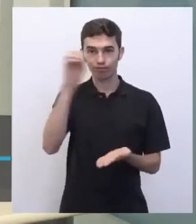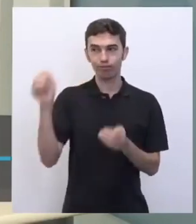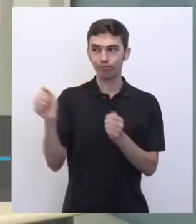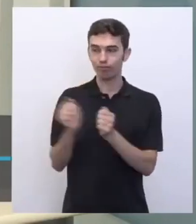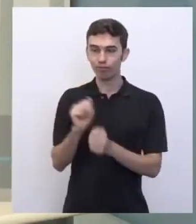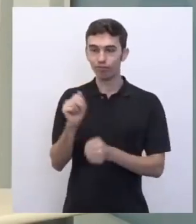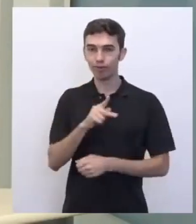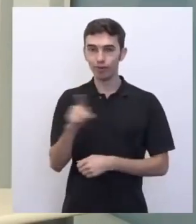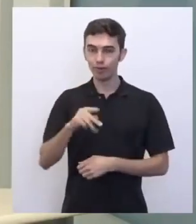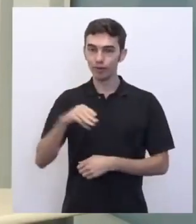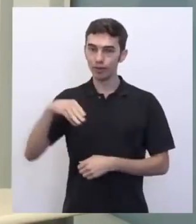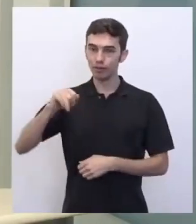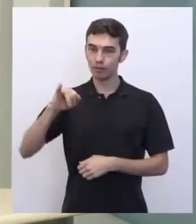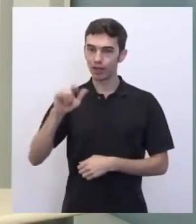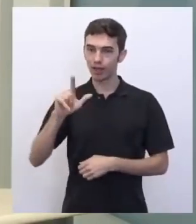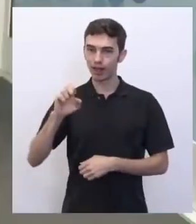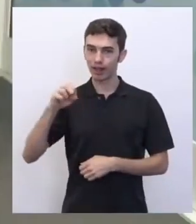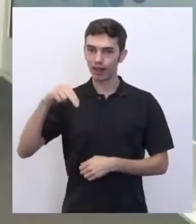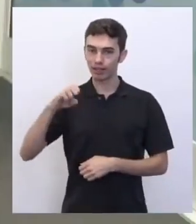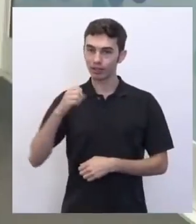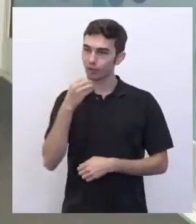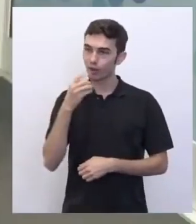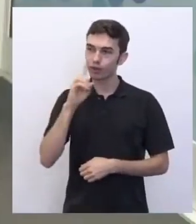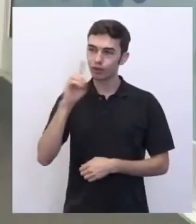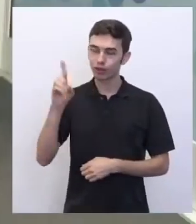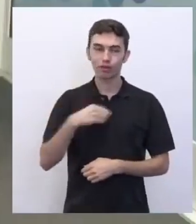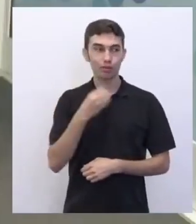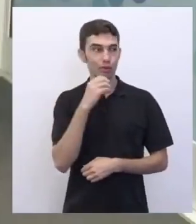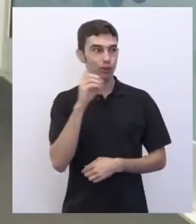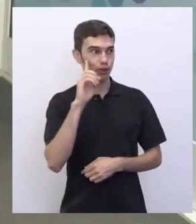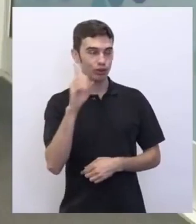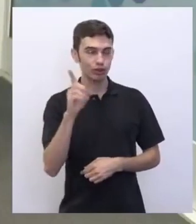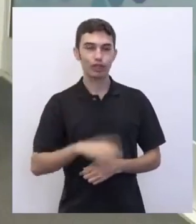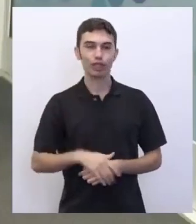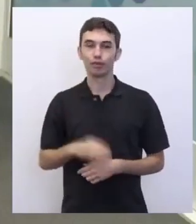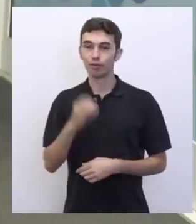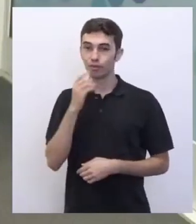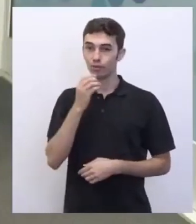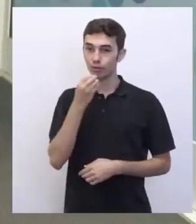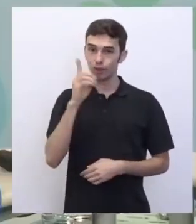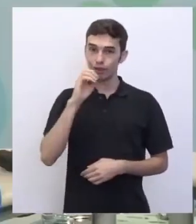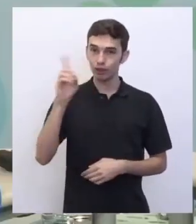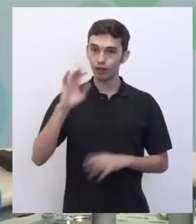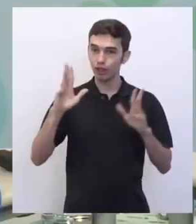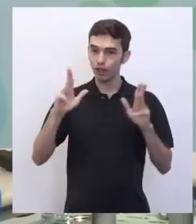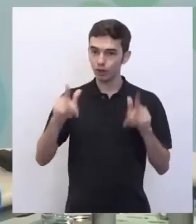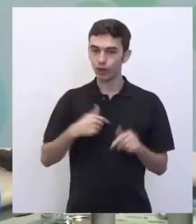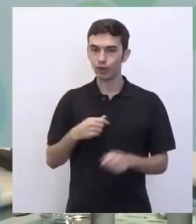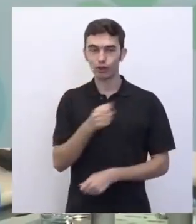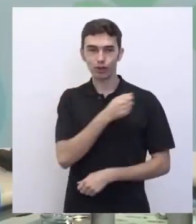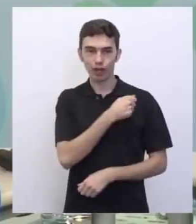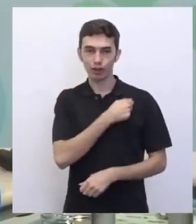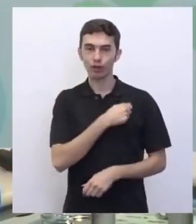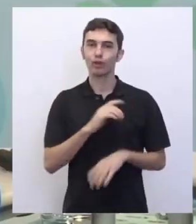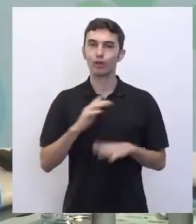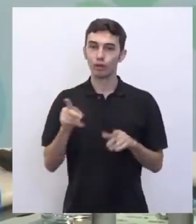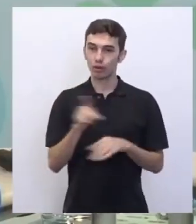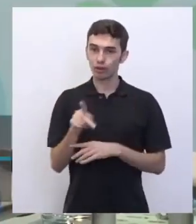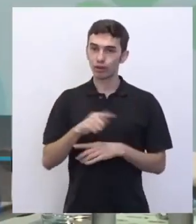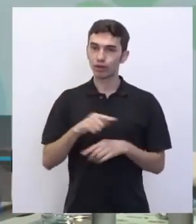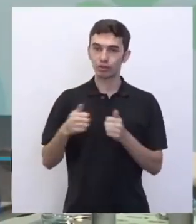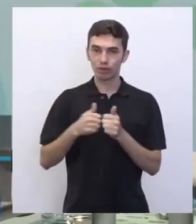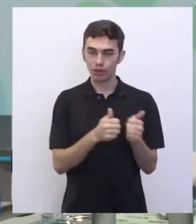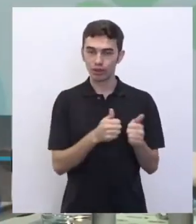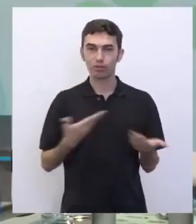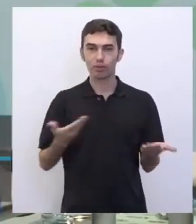professora Milene Barbosa. Bom dia, professora. Bom dia, professora. Bom dia a todos os alunos, professores que nos acompanham para mais